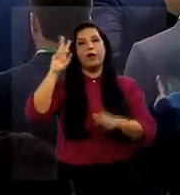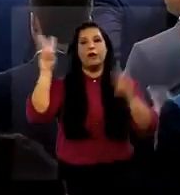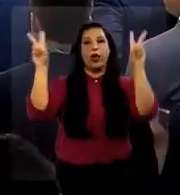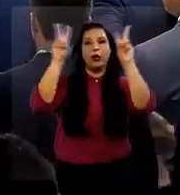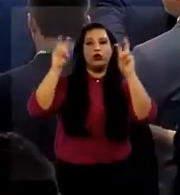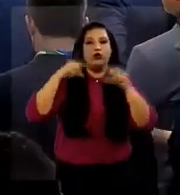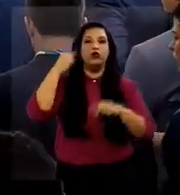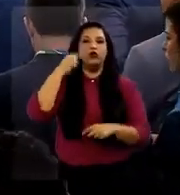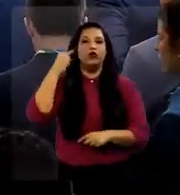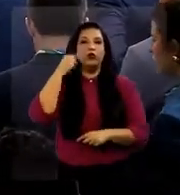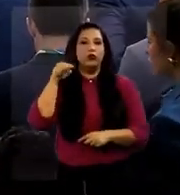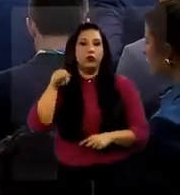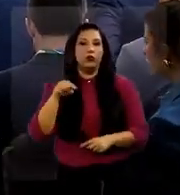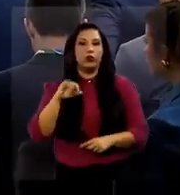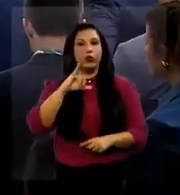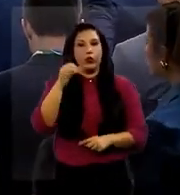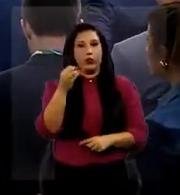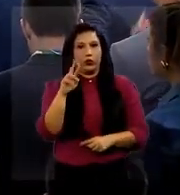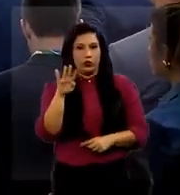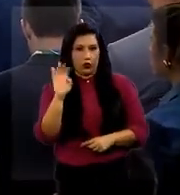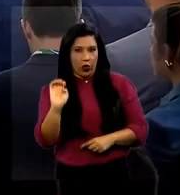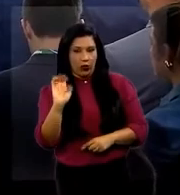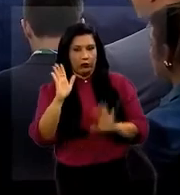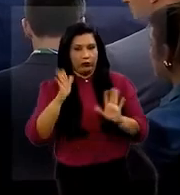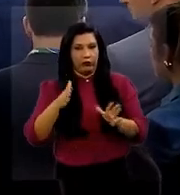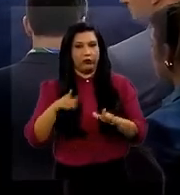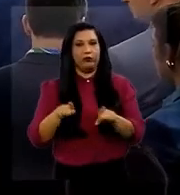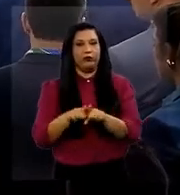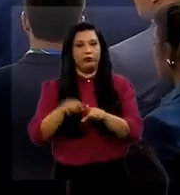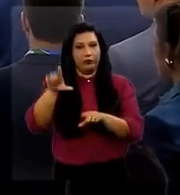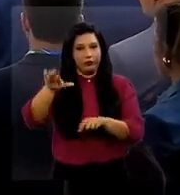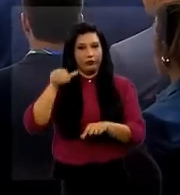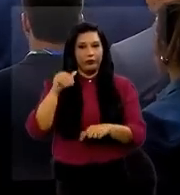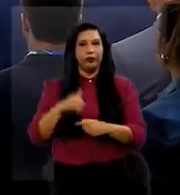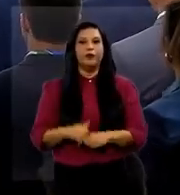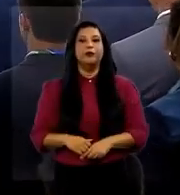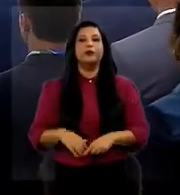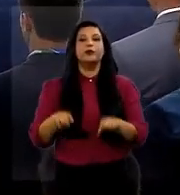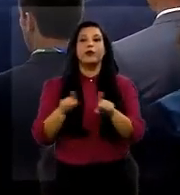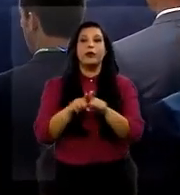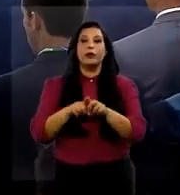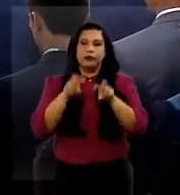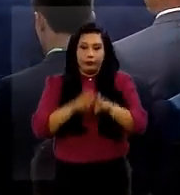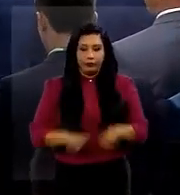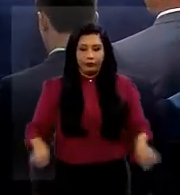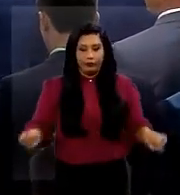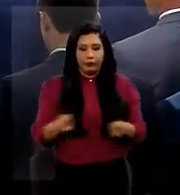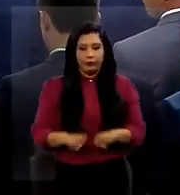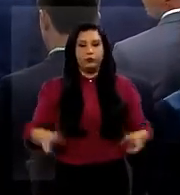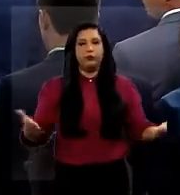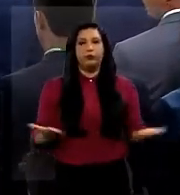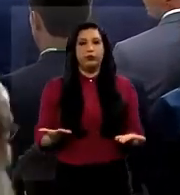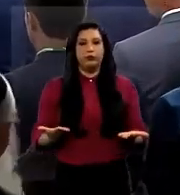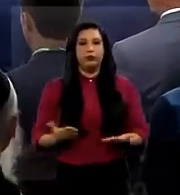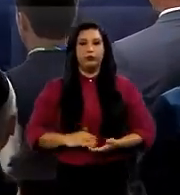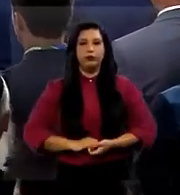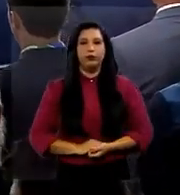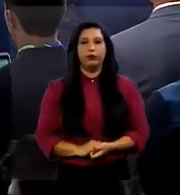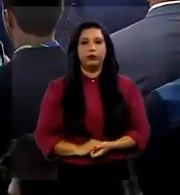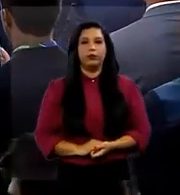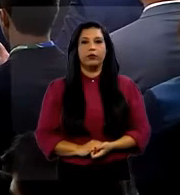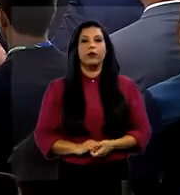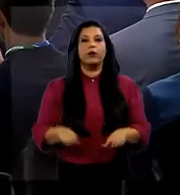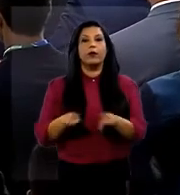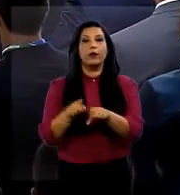jurídicos designado, Jorge Antônio de Oliveira Francisco, a ocuparem seus lugares no dispositivo. Nesse